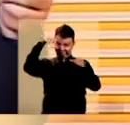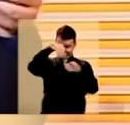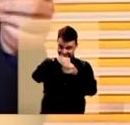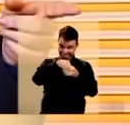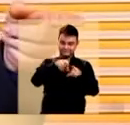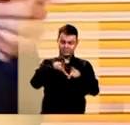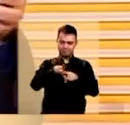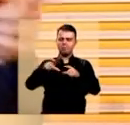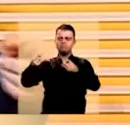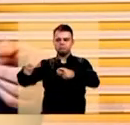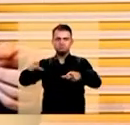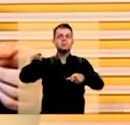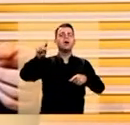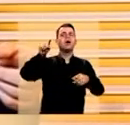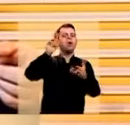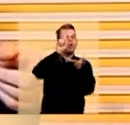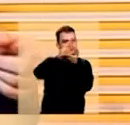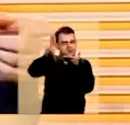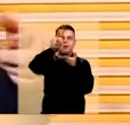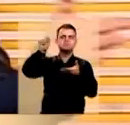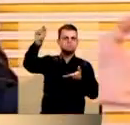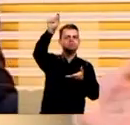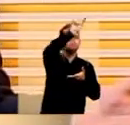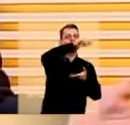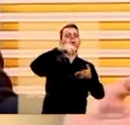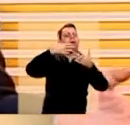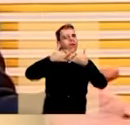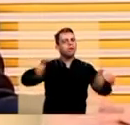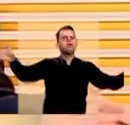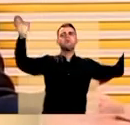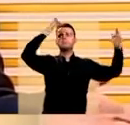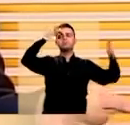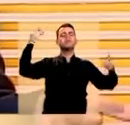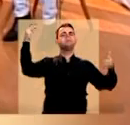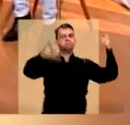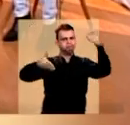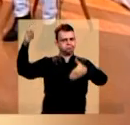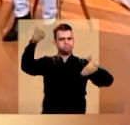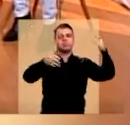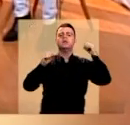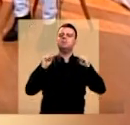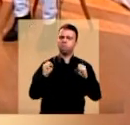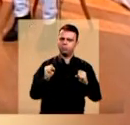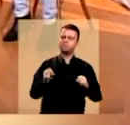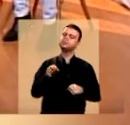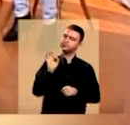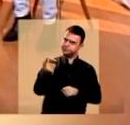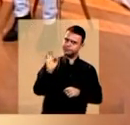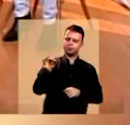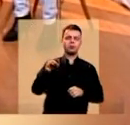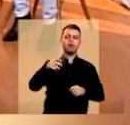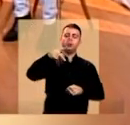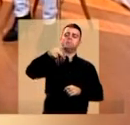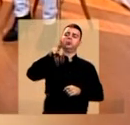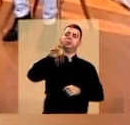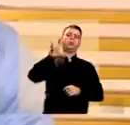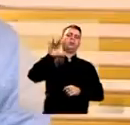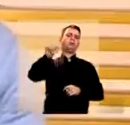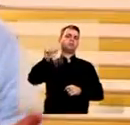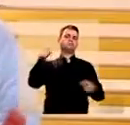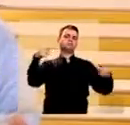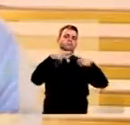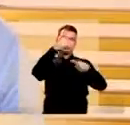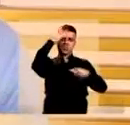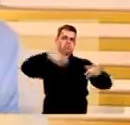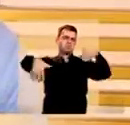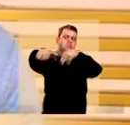também as bibliotecas das universidades, não é, professor? Que também são abertas à comunidade. Exatamente, são bibliotecas públicas, né? Quer dizer, muita